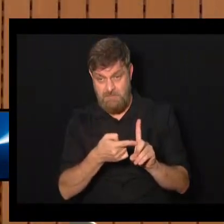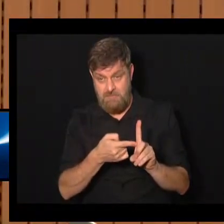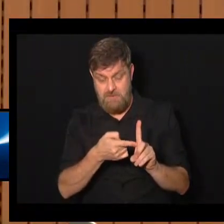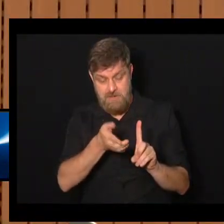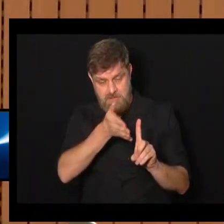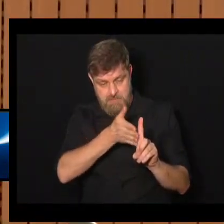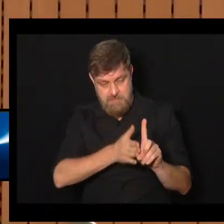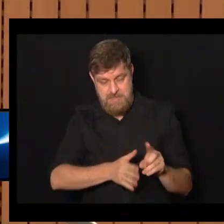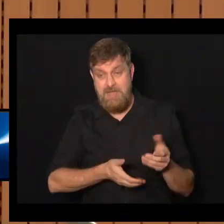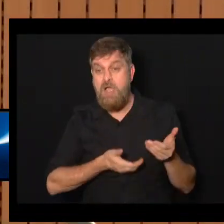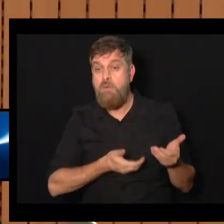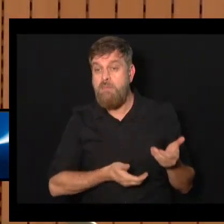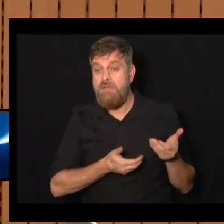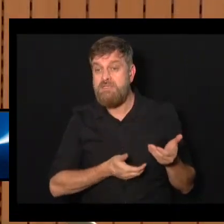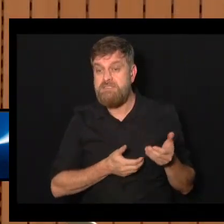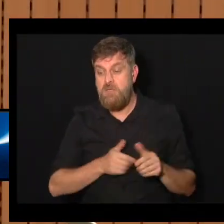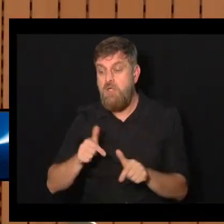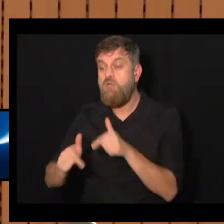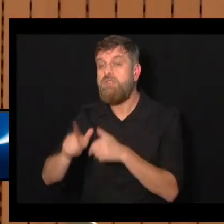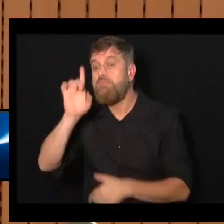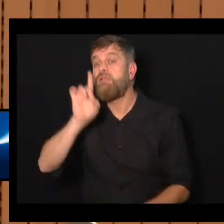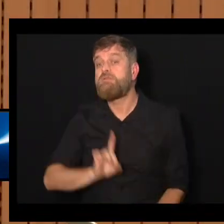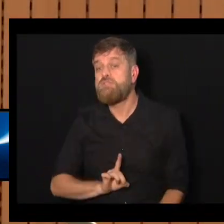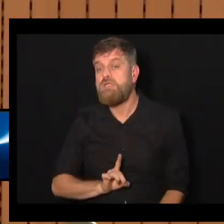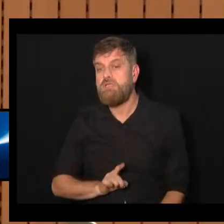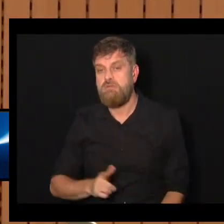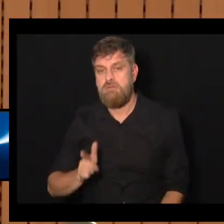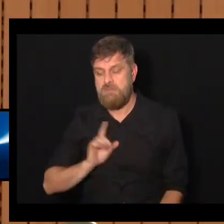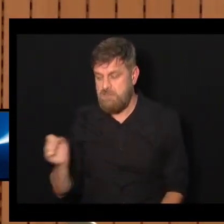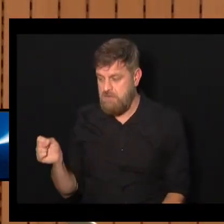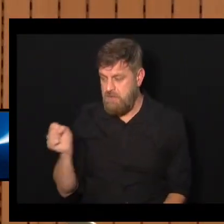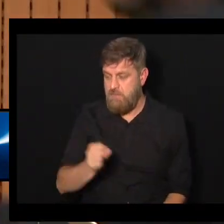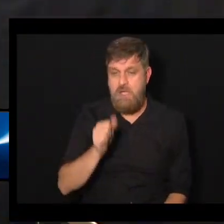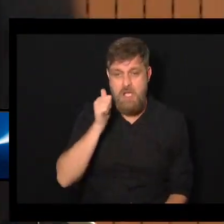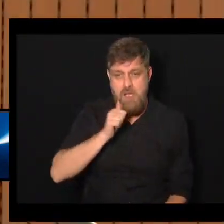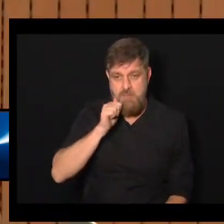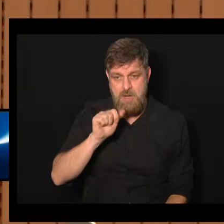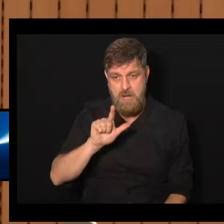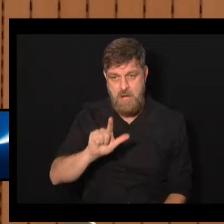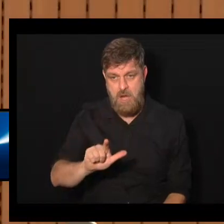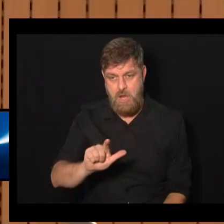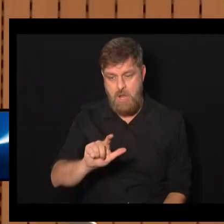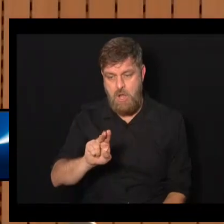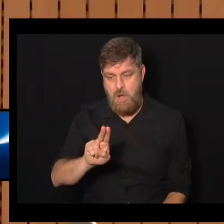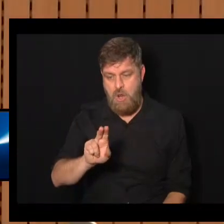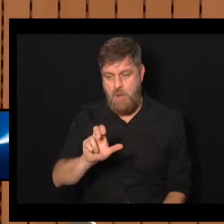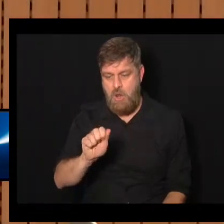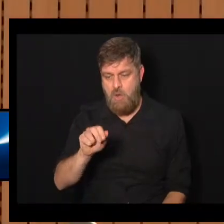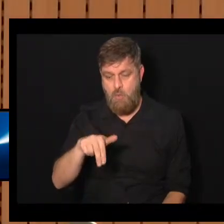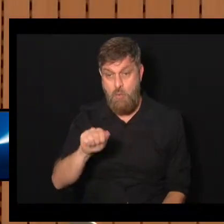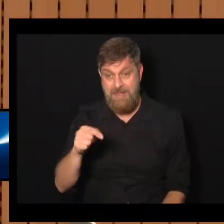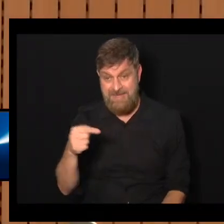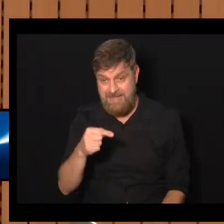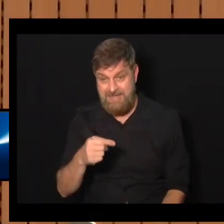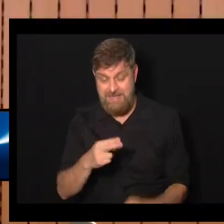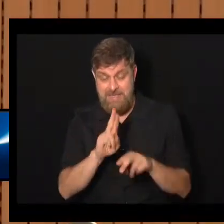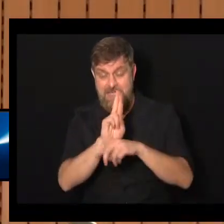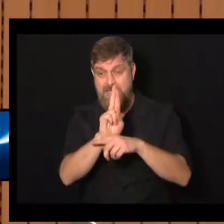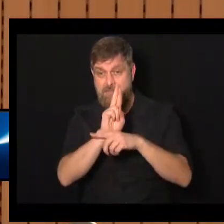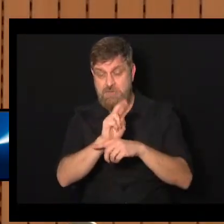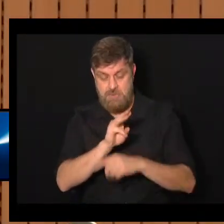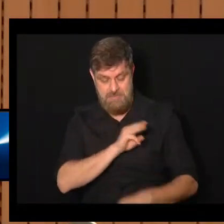trabalhistas. A gente contou com a presença da Luana Lima Duarte, que é do Ministério Público do